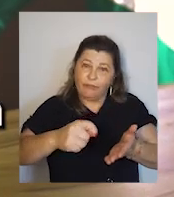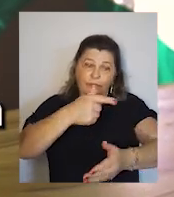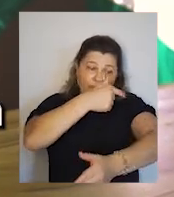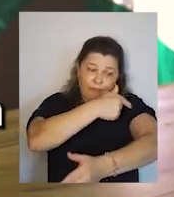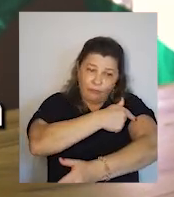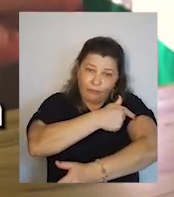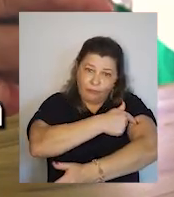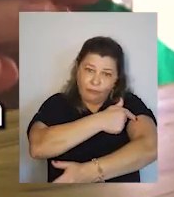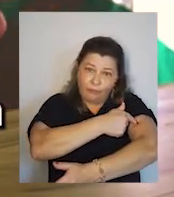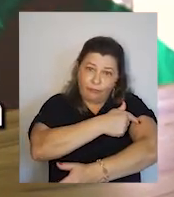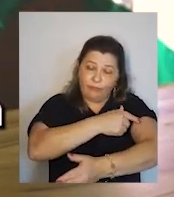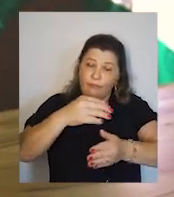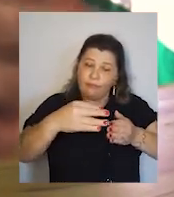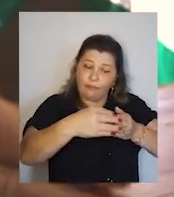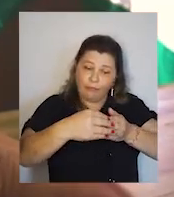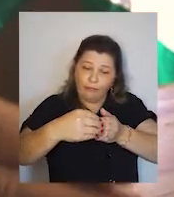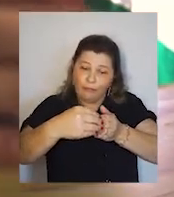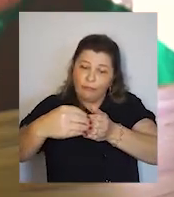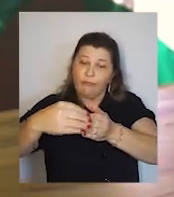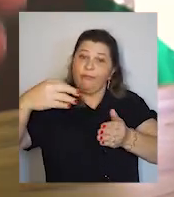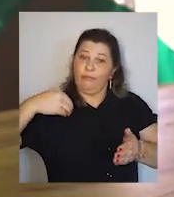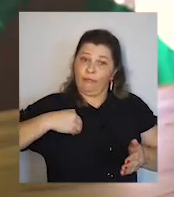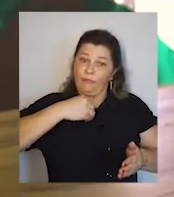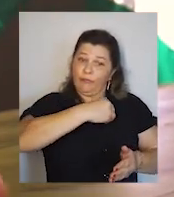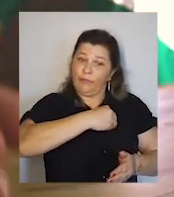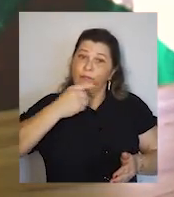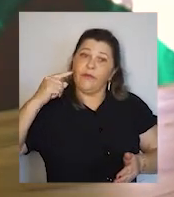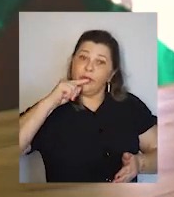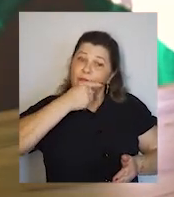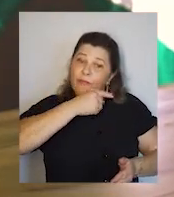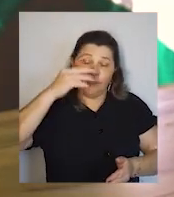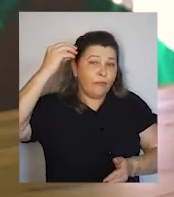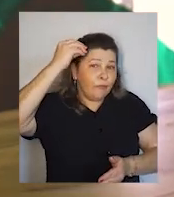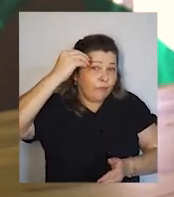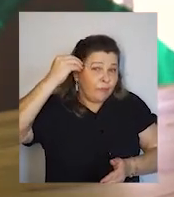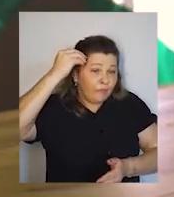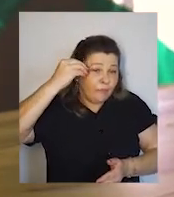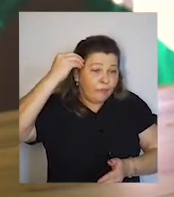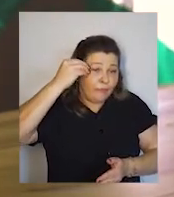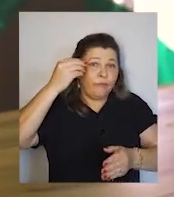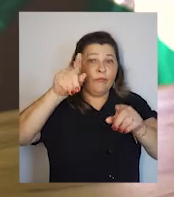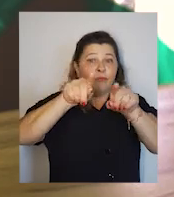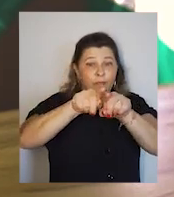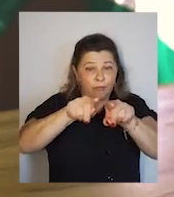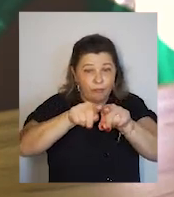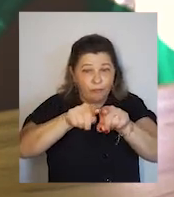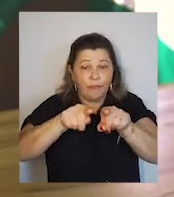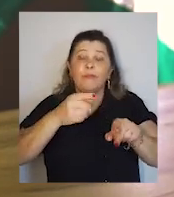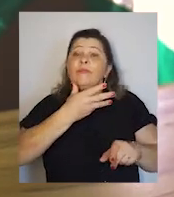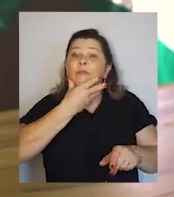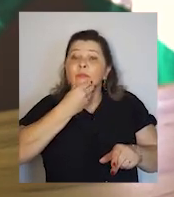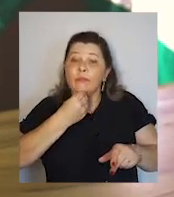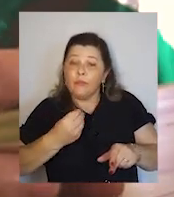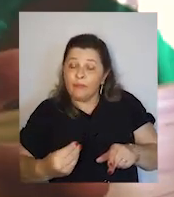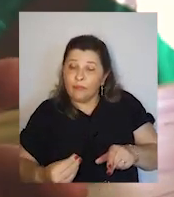parceiro, um acompanhamento médico, odontológico, psicológico, também do parceiro durante o pré-natal, e isso faz